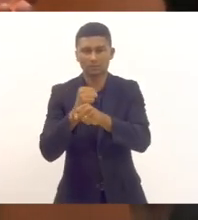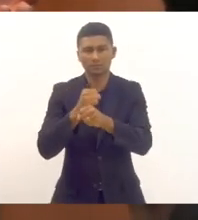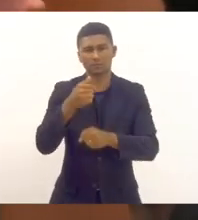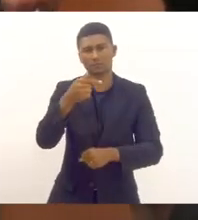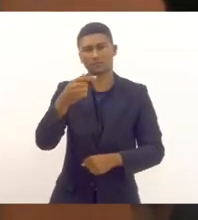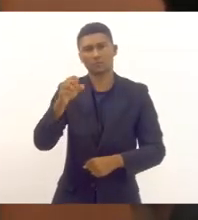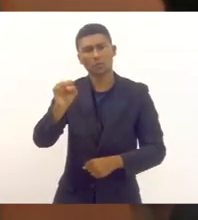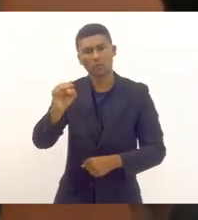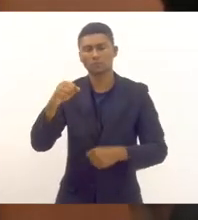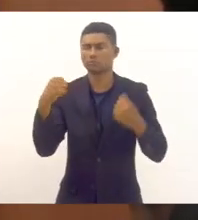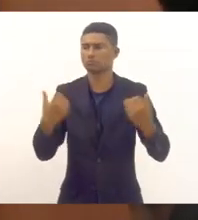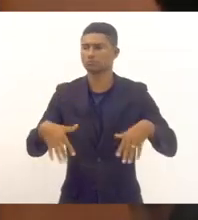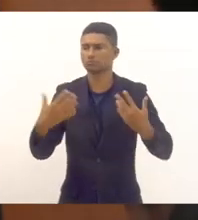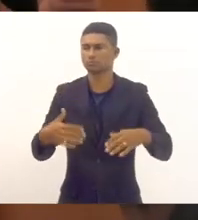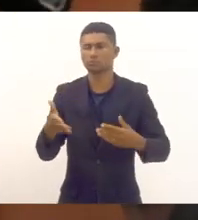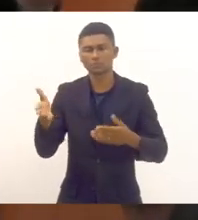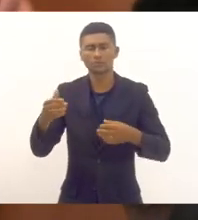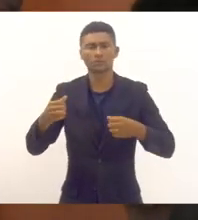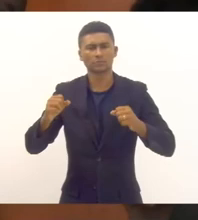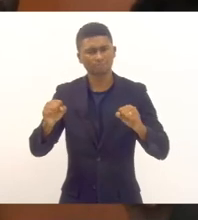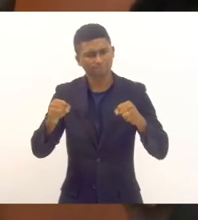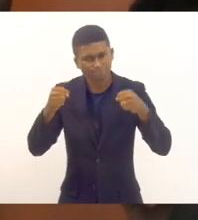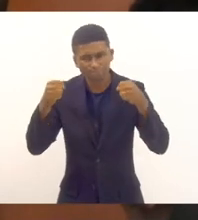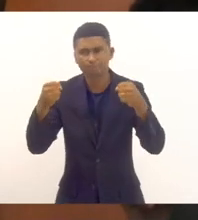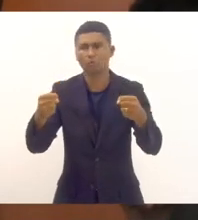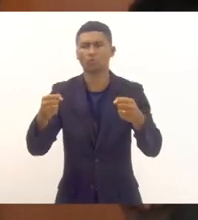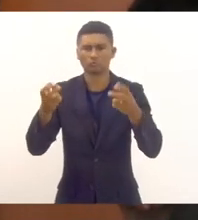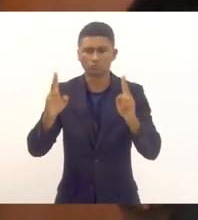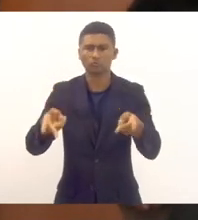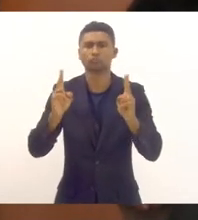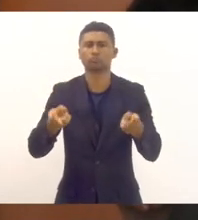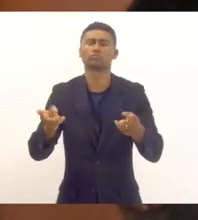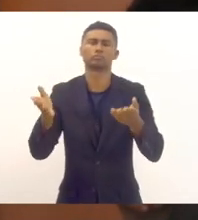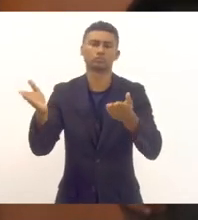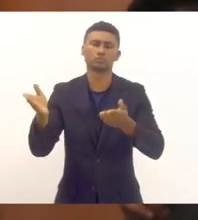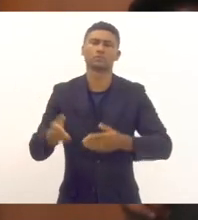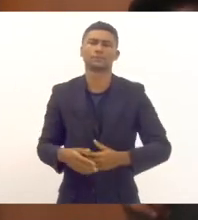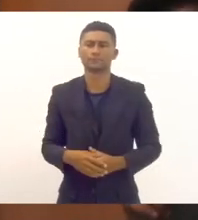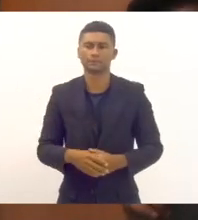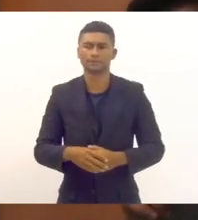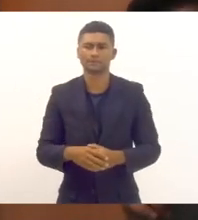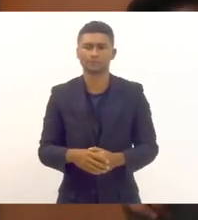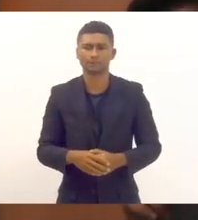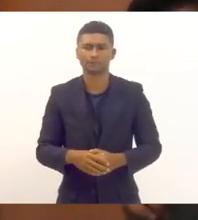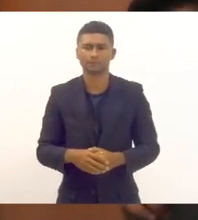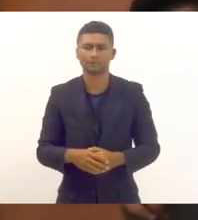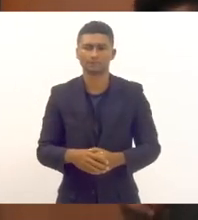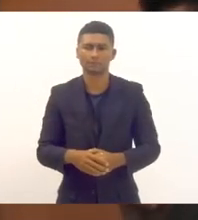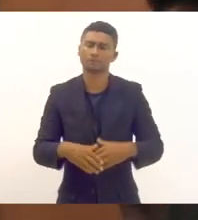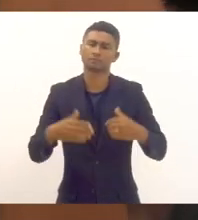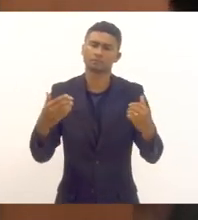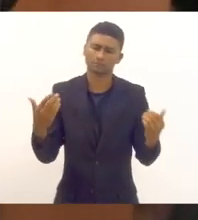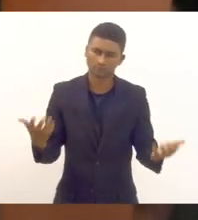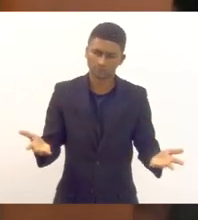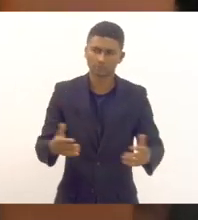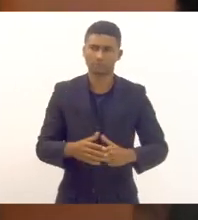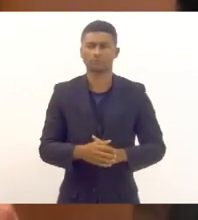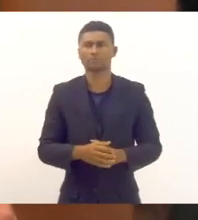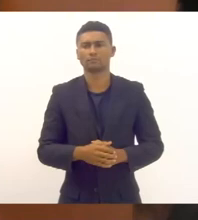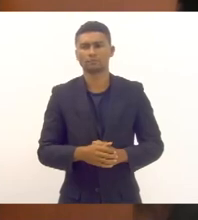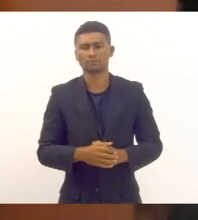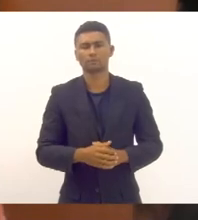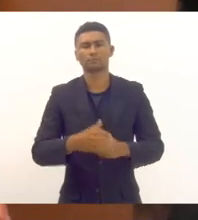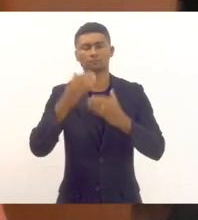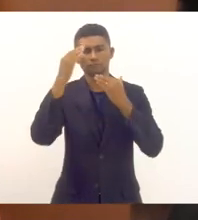Né? E está aí, ó, batalhando tal para manter isso aí. Verdade. Então, gente, é isso. Quero deixar aqui